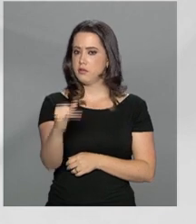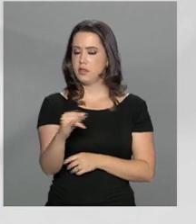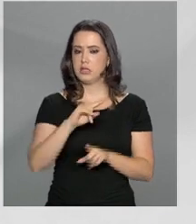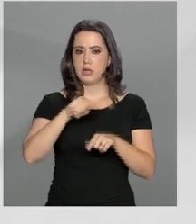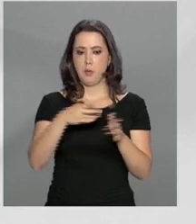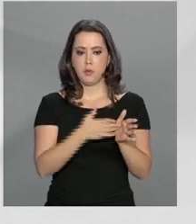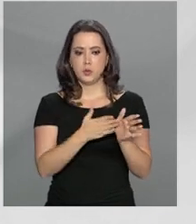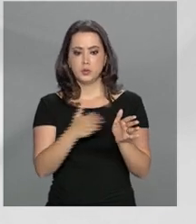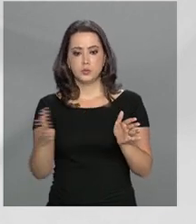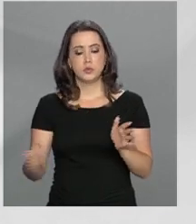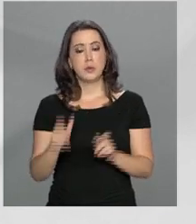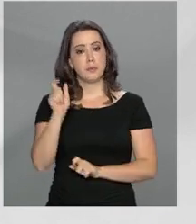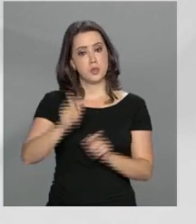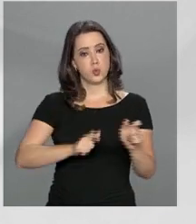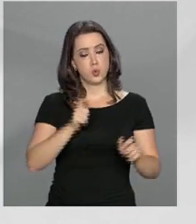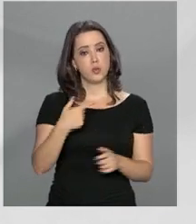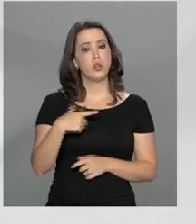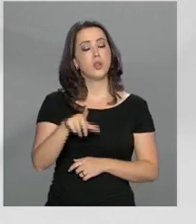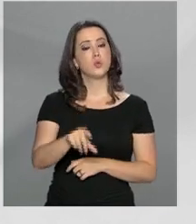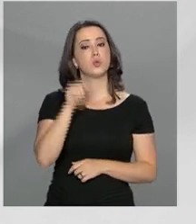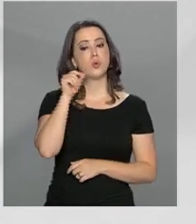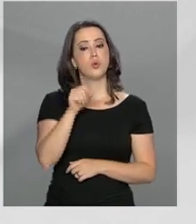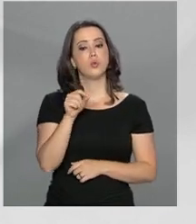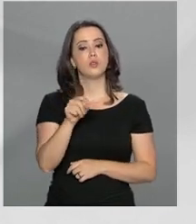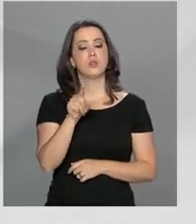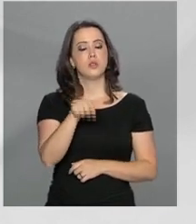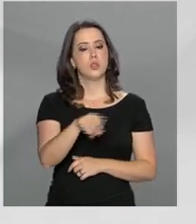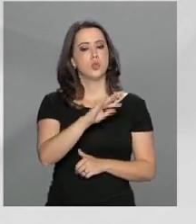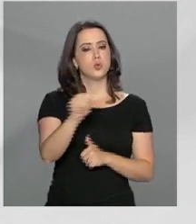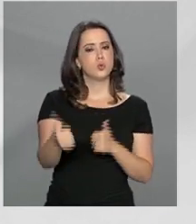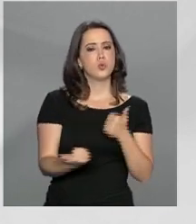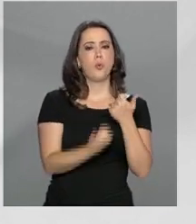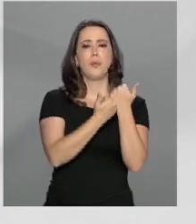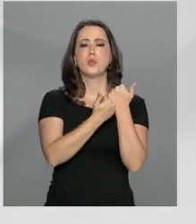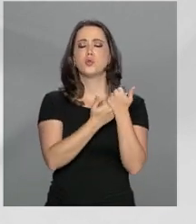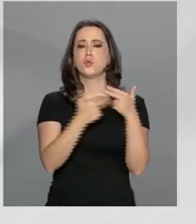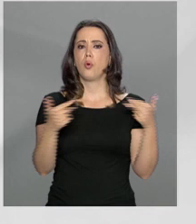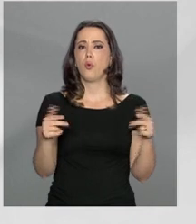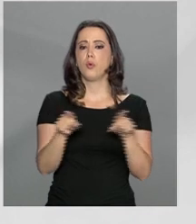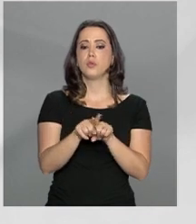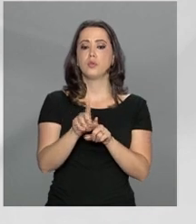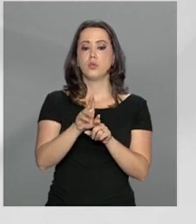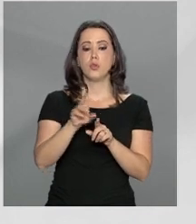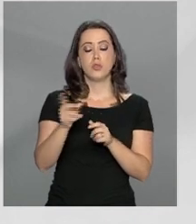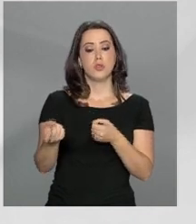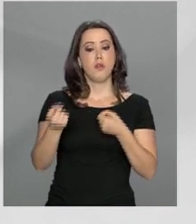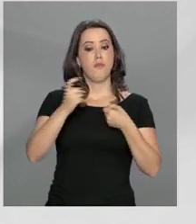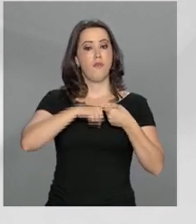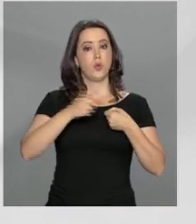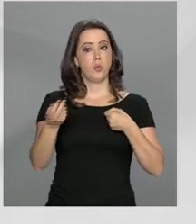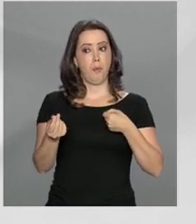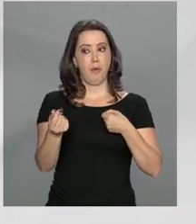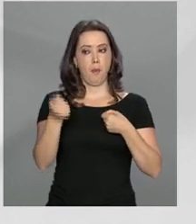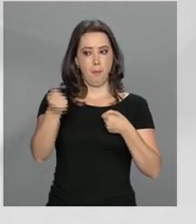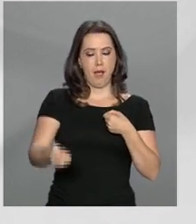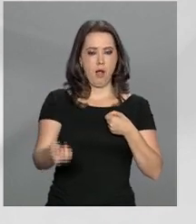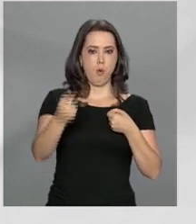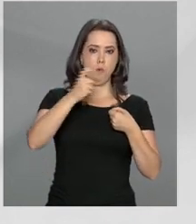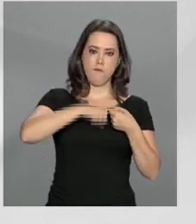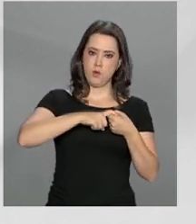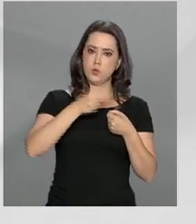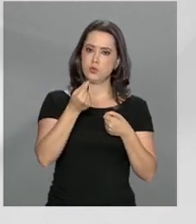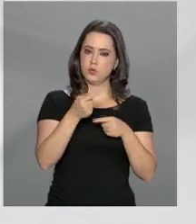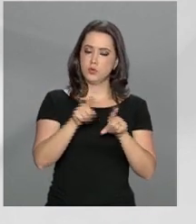o prazo, o consumidor tem a opção de escolher entre a substituição do produto, a restituição imediata da quantia